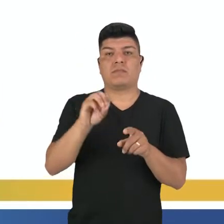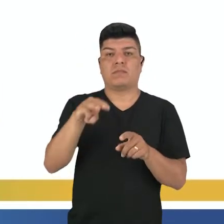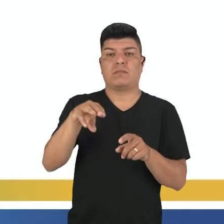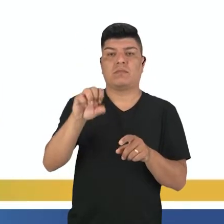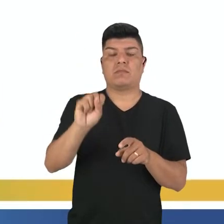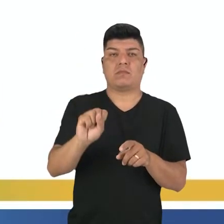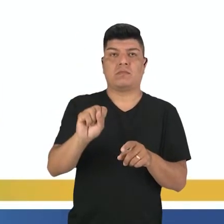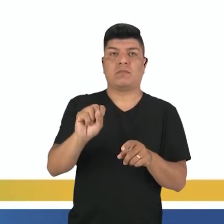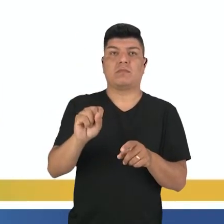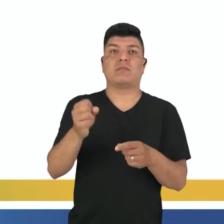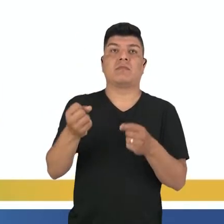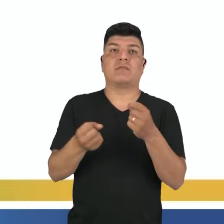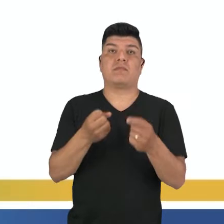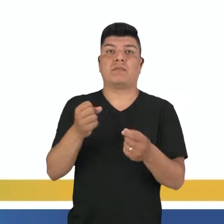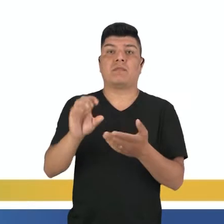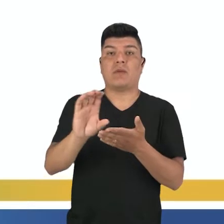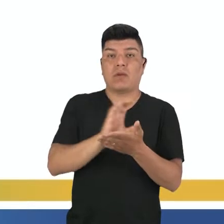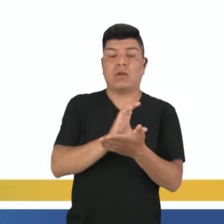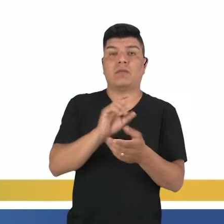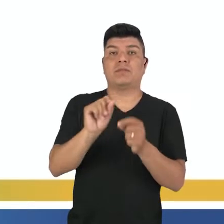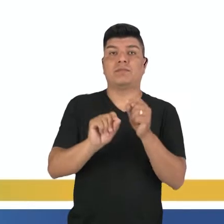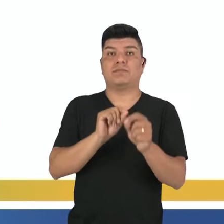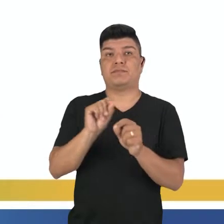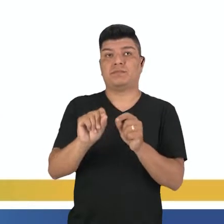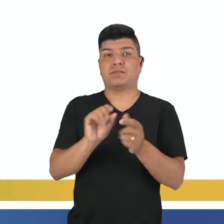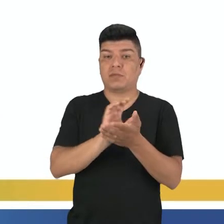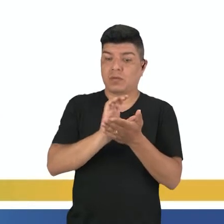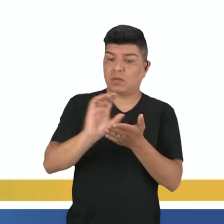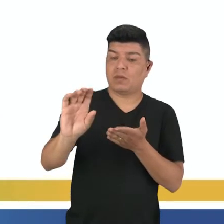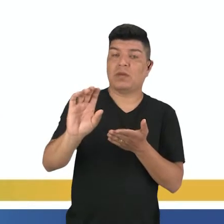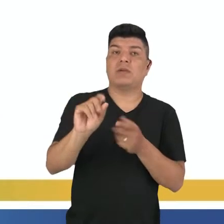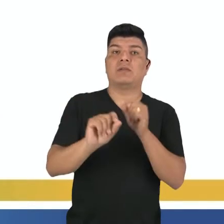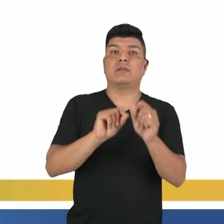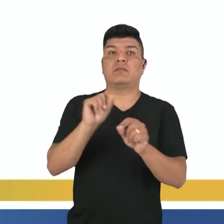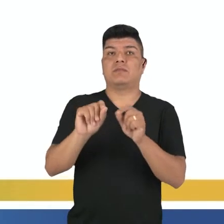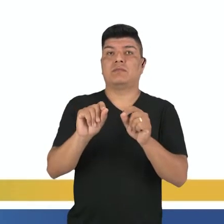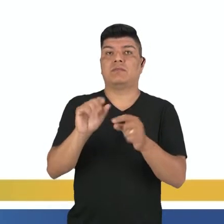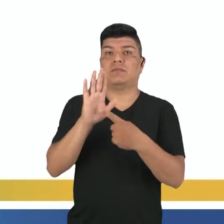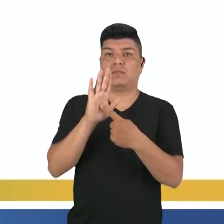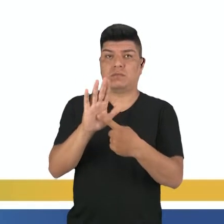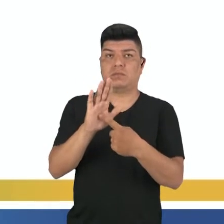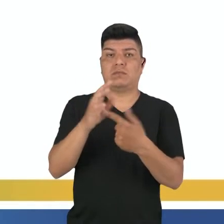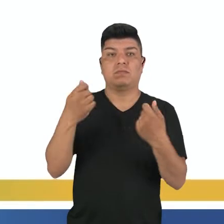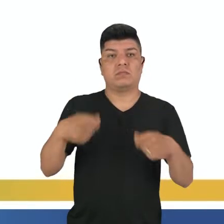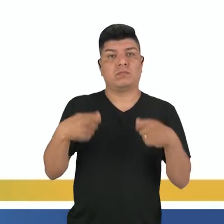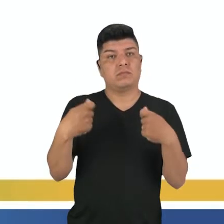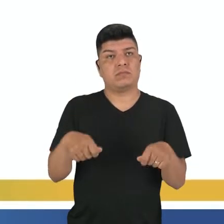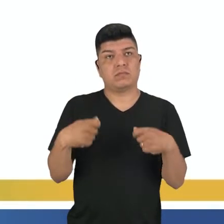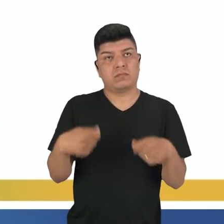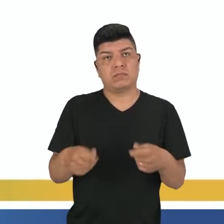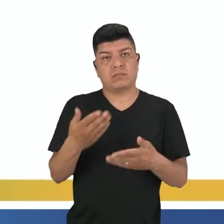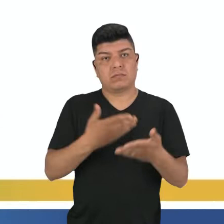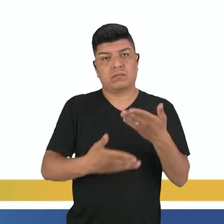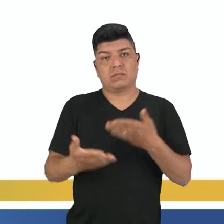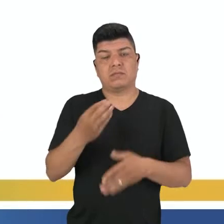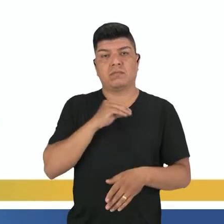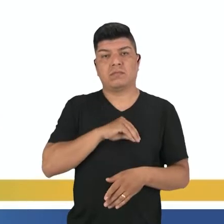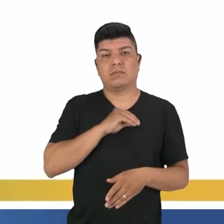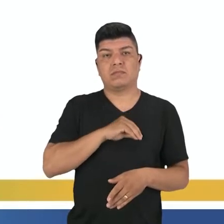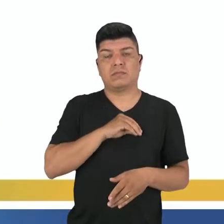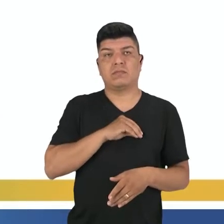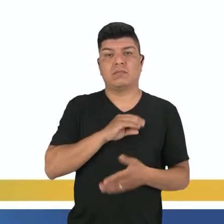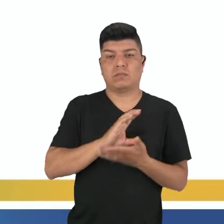fala que esses recursos, que esses fatores eles são modulados, eles são dependentes da distribuição de rendas e